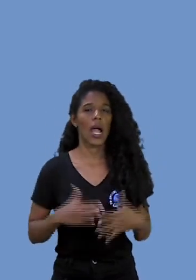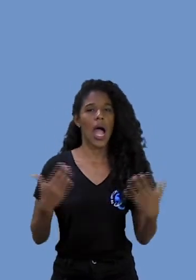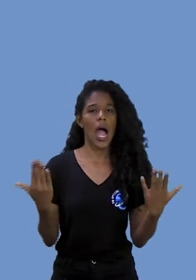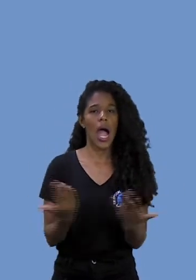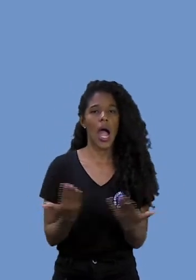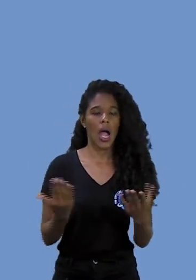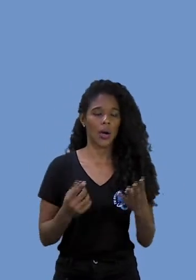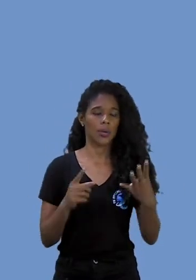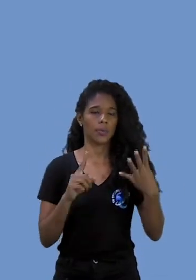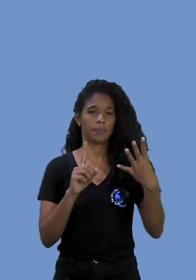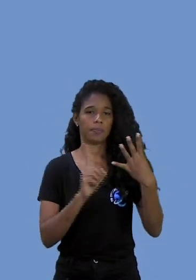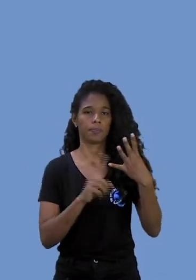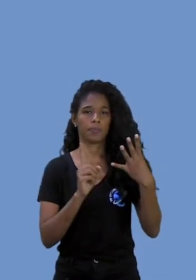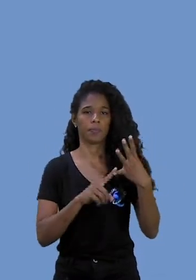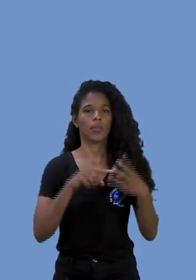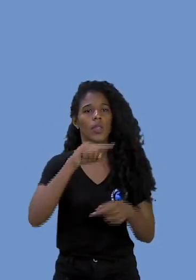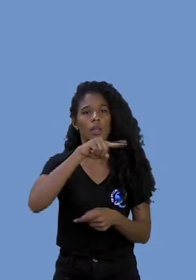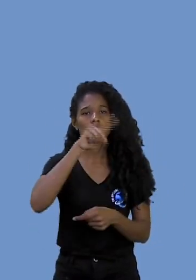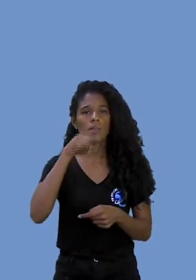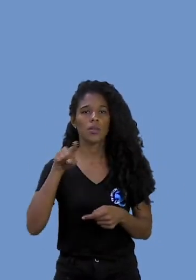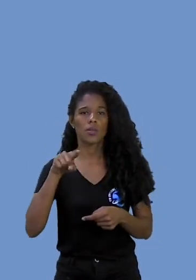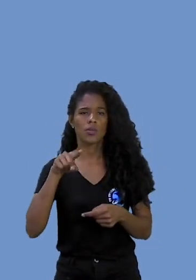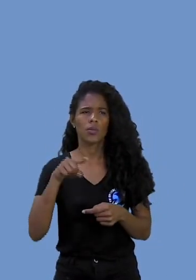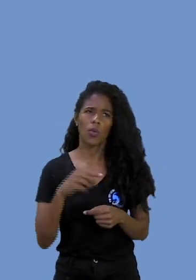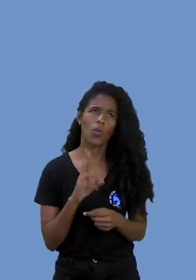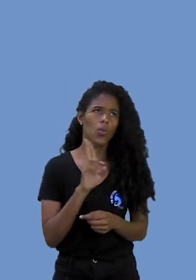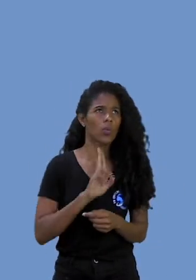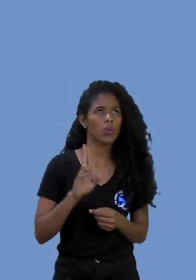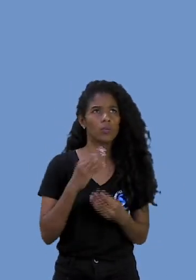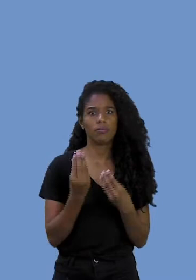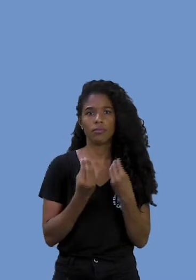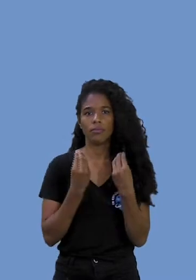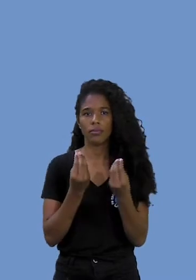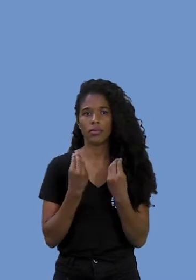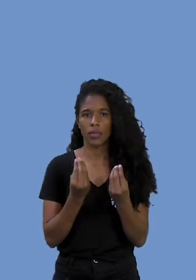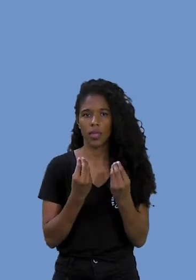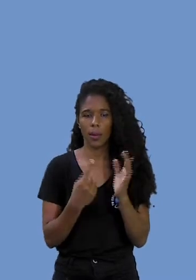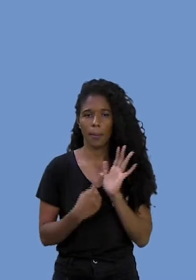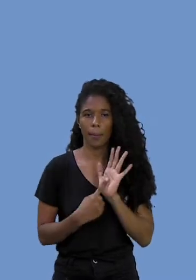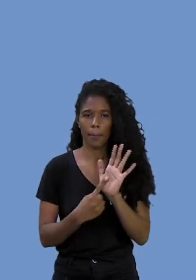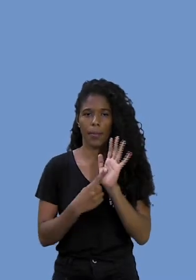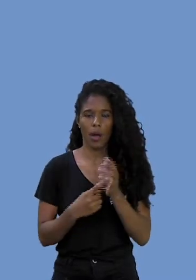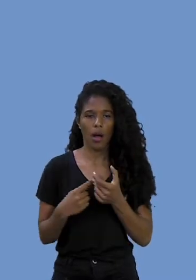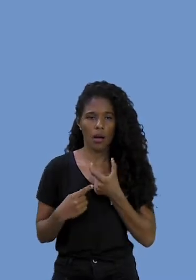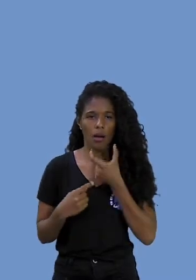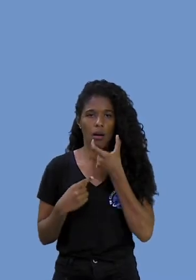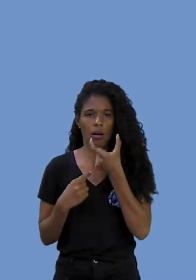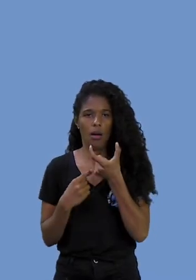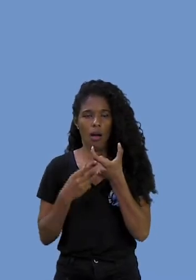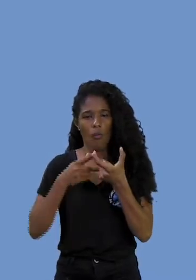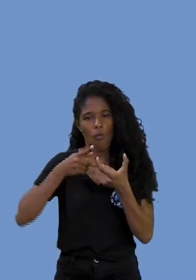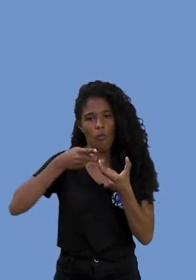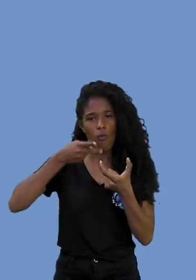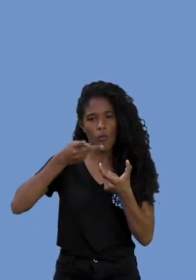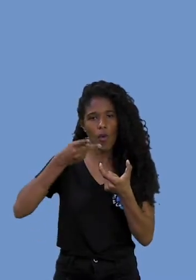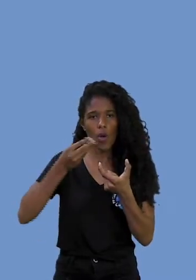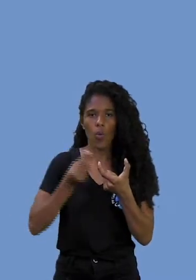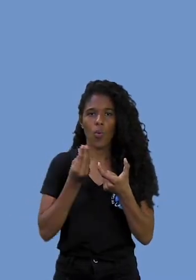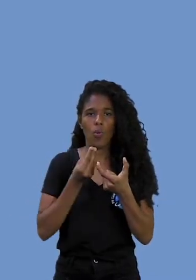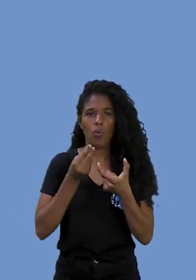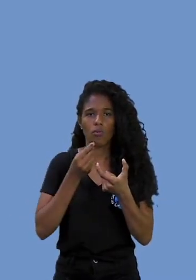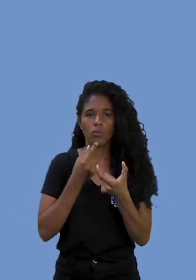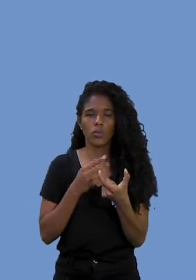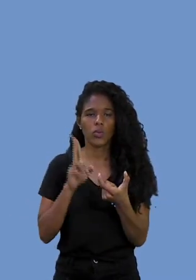indicar nasalidade e ele é empregado com as vogais A e O, como, por exemplo,